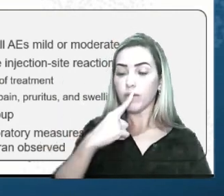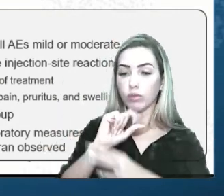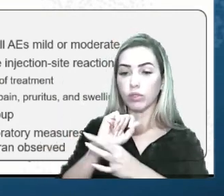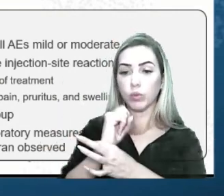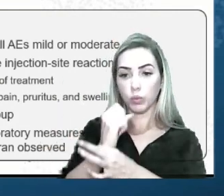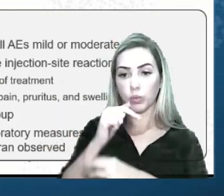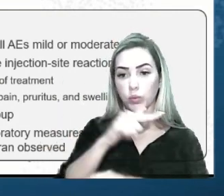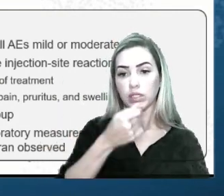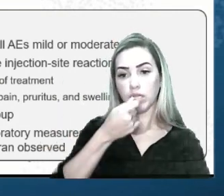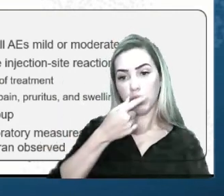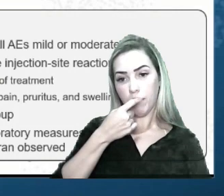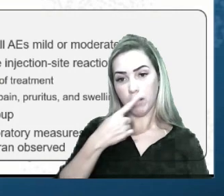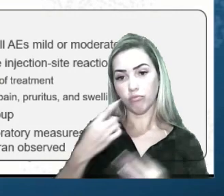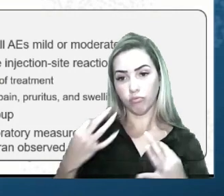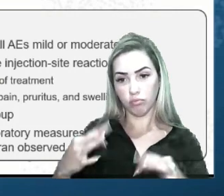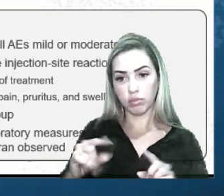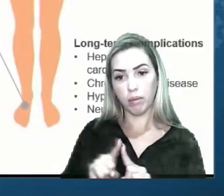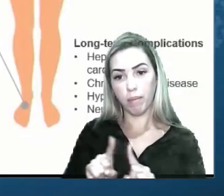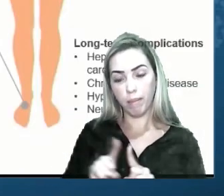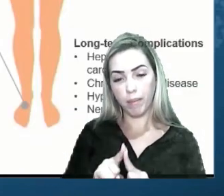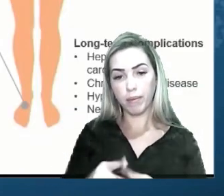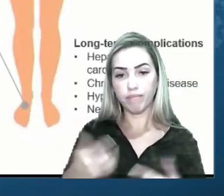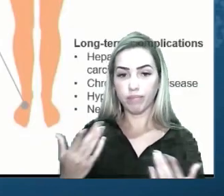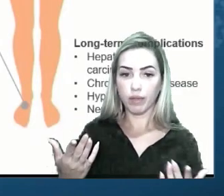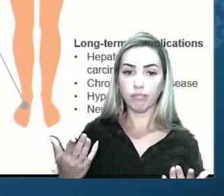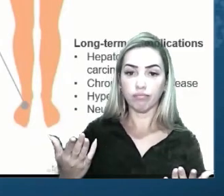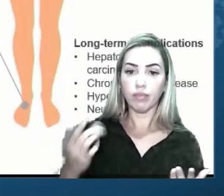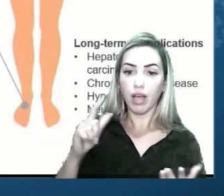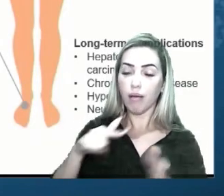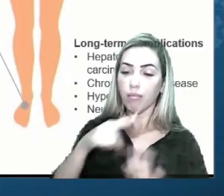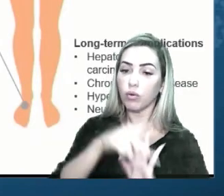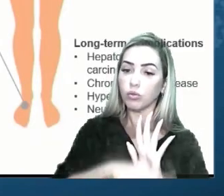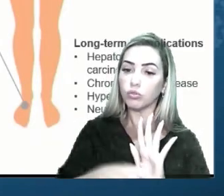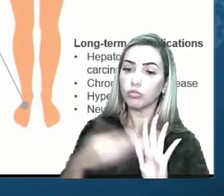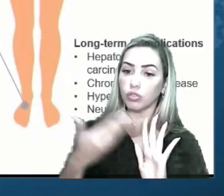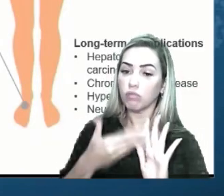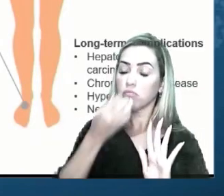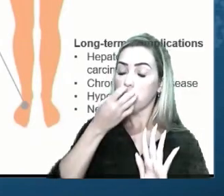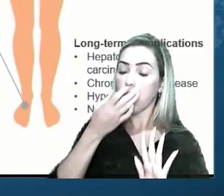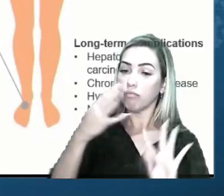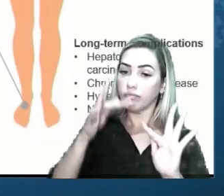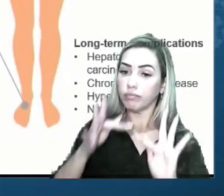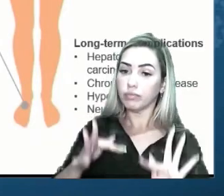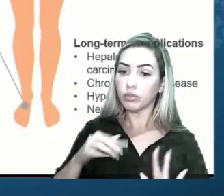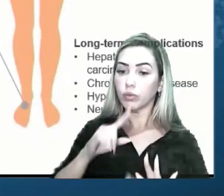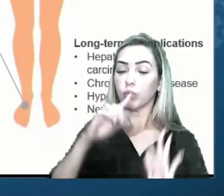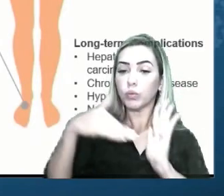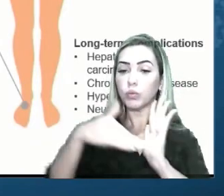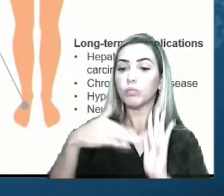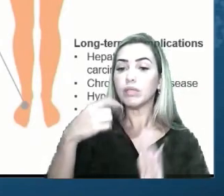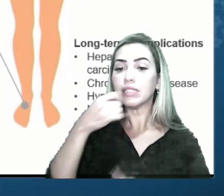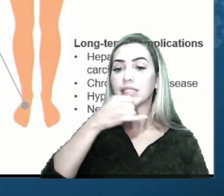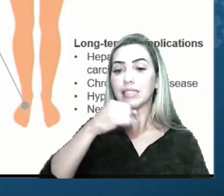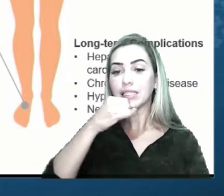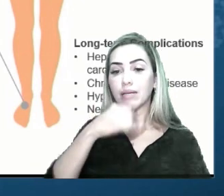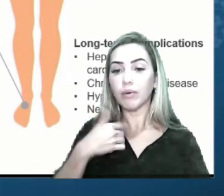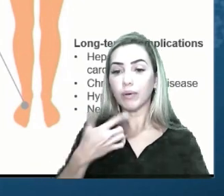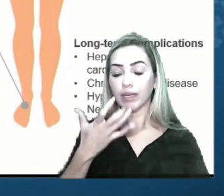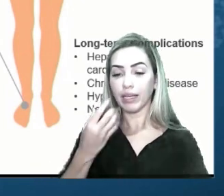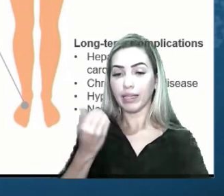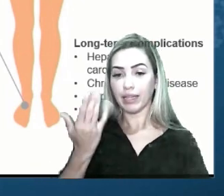desse medicamento também. Então, é um projeto bem entusiasmante. E o último exemplo que eu gostaria de